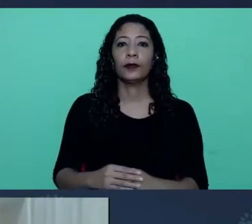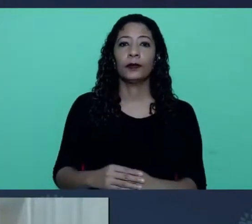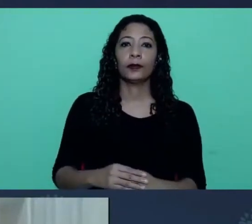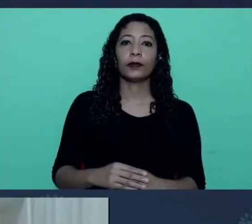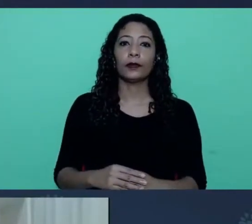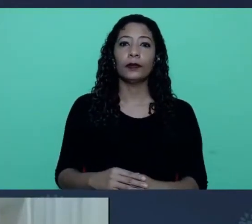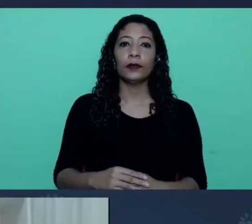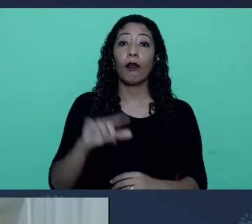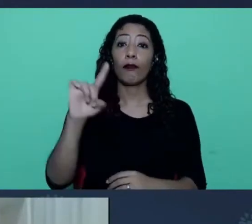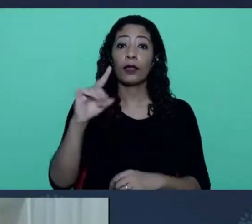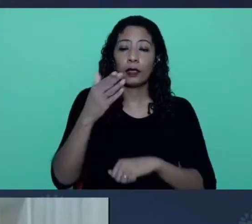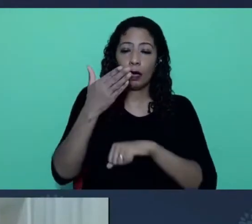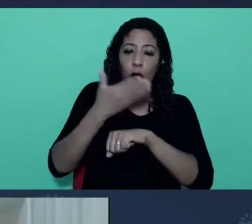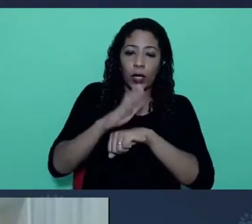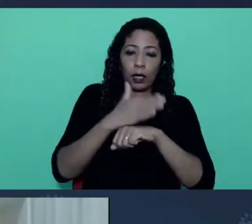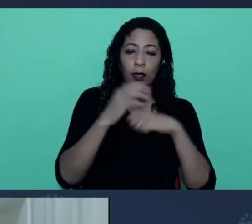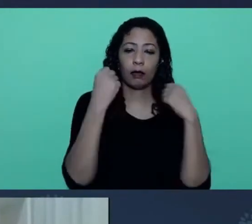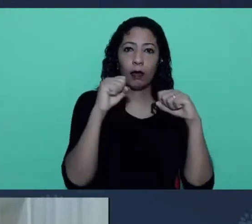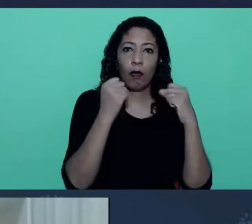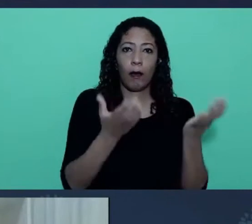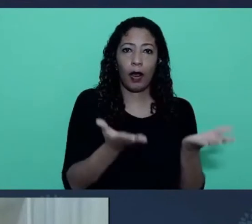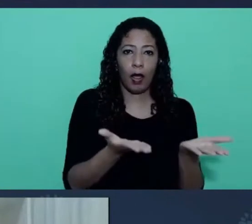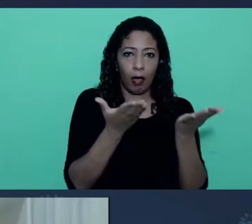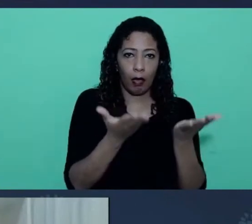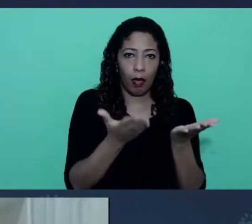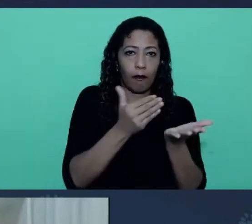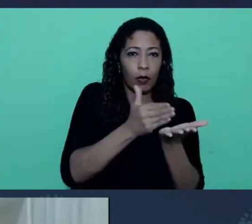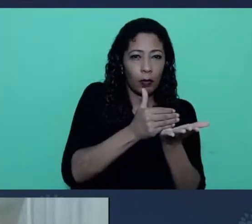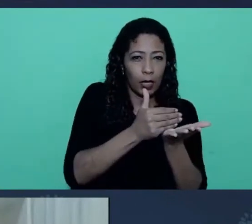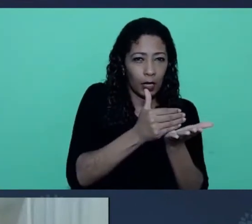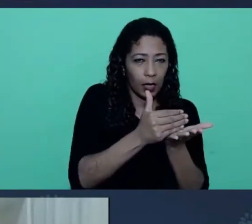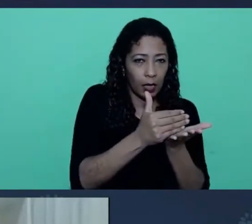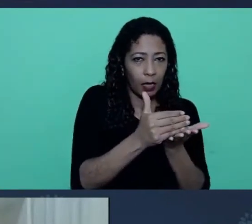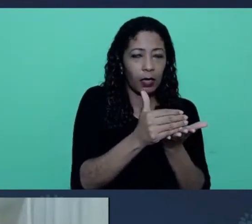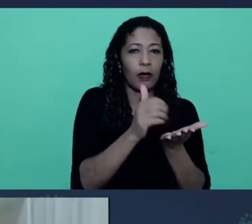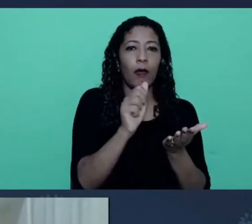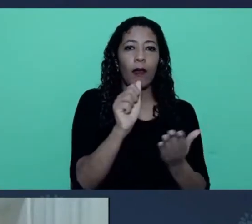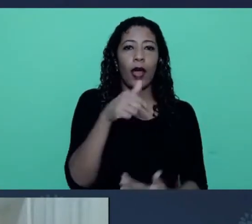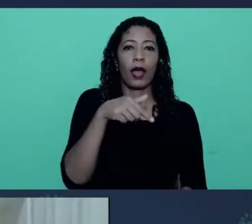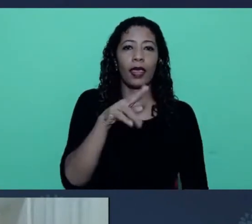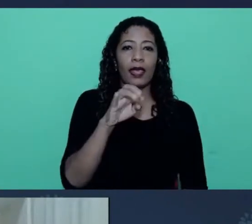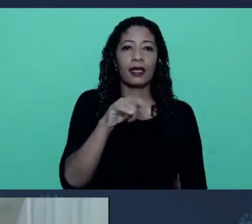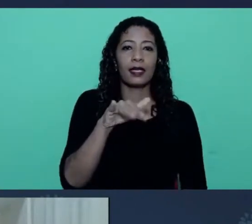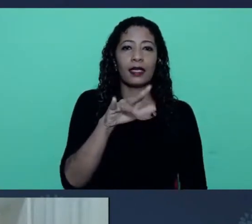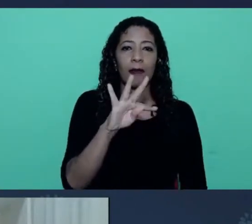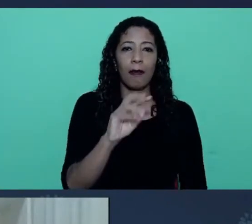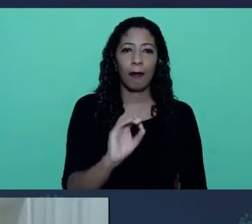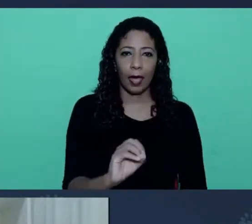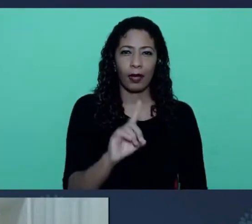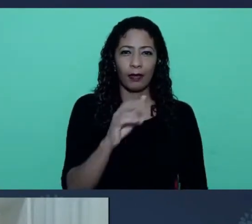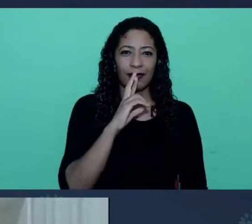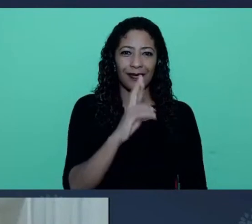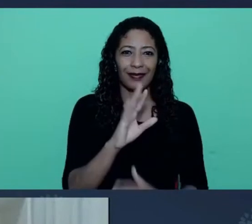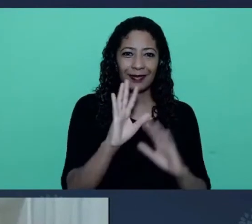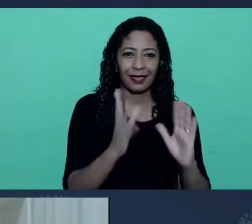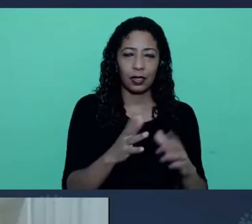faça um treinamento mais leve inicialmente e um aquecimento, como eu acabei de mencionar na resposta anterior. Se